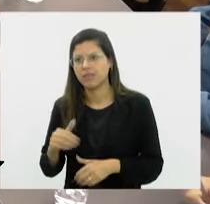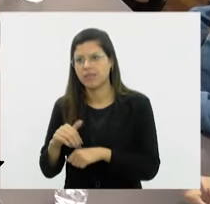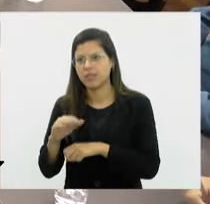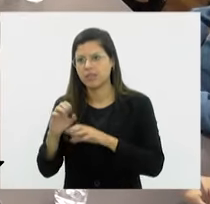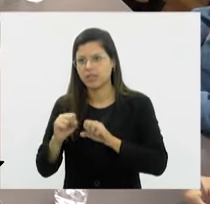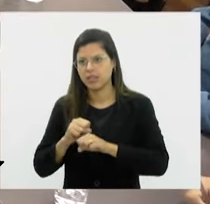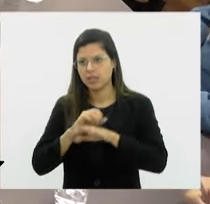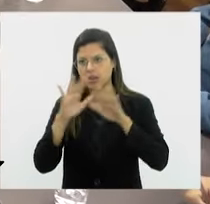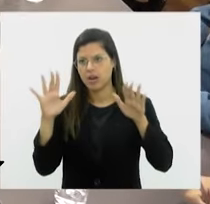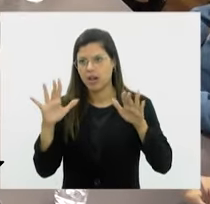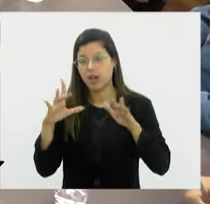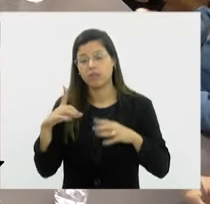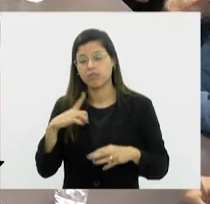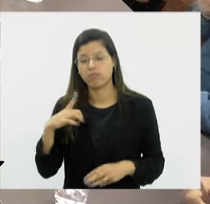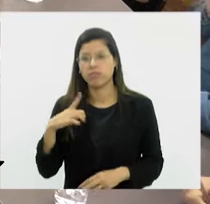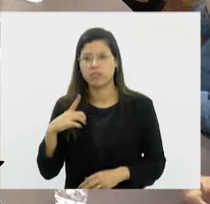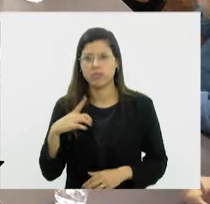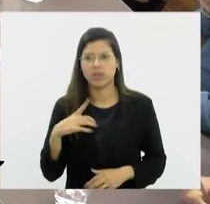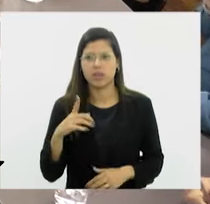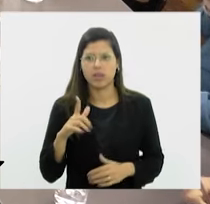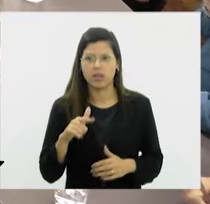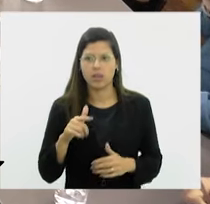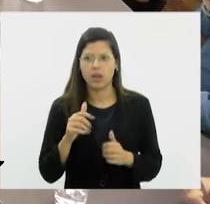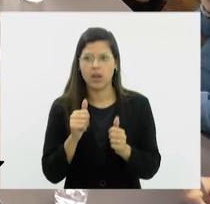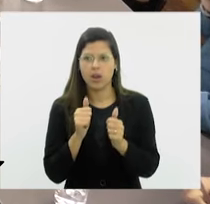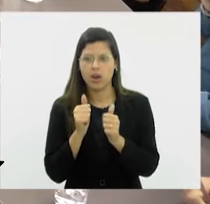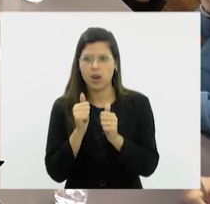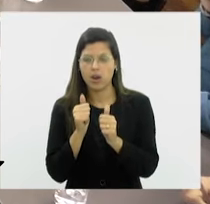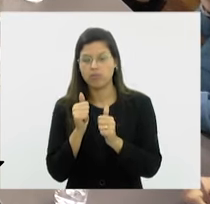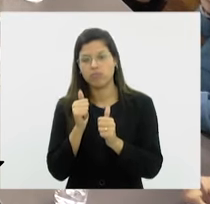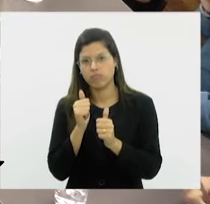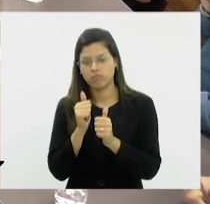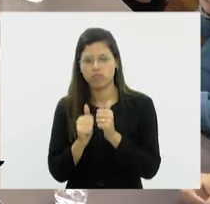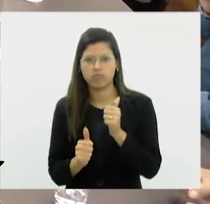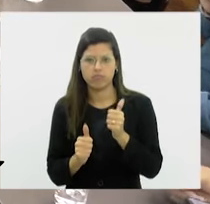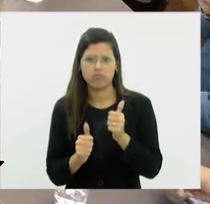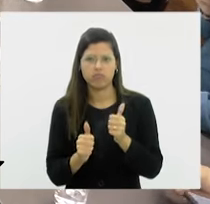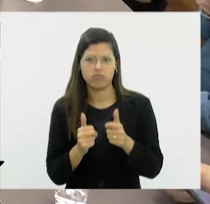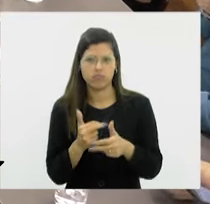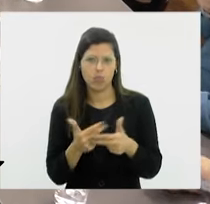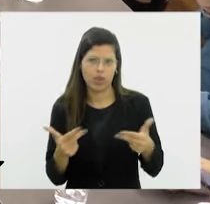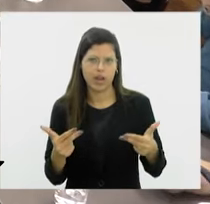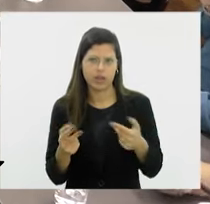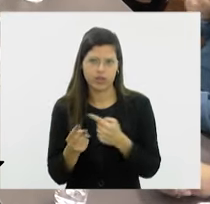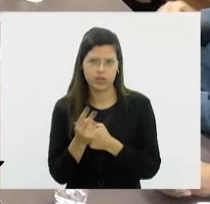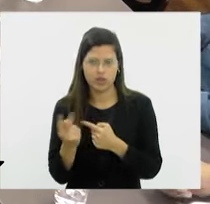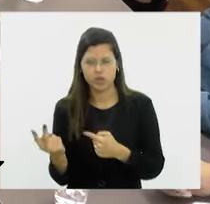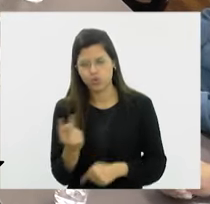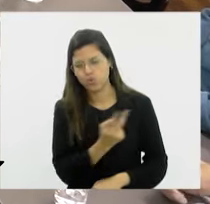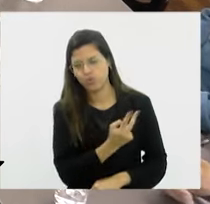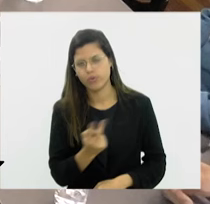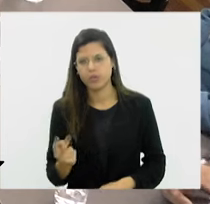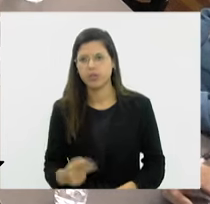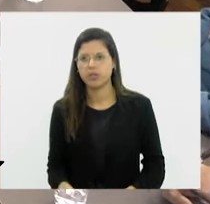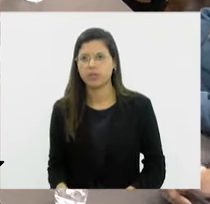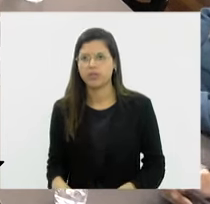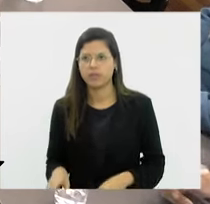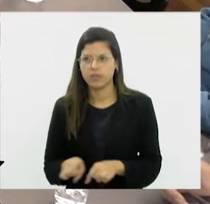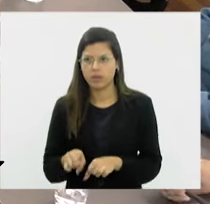tratam de modalidades. E aí a gente revê o artigo 1º e bota por regiões,